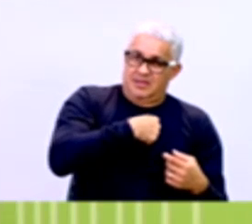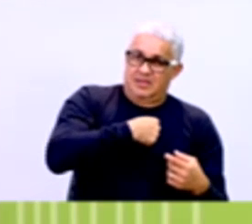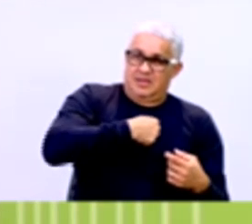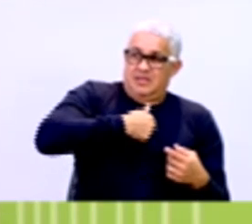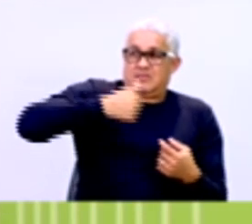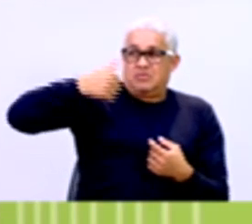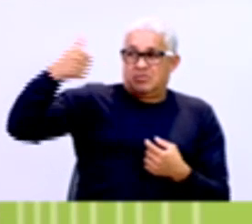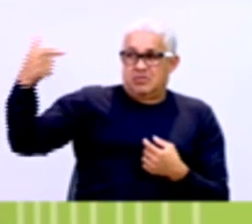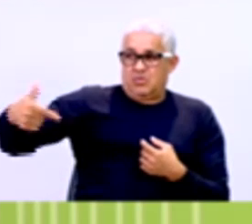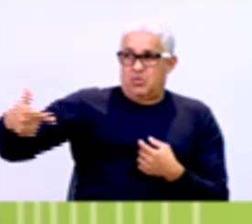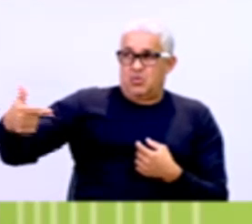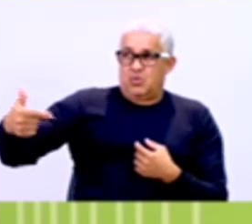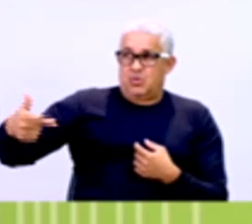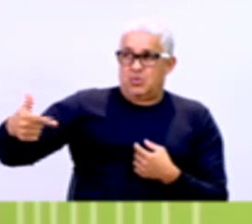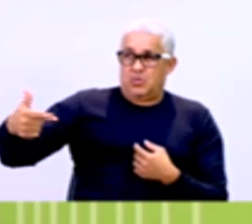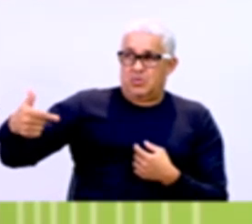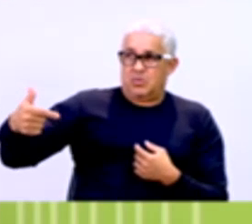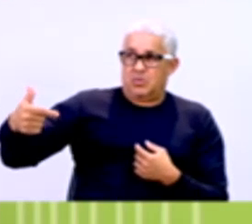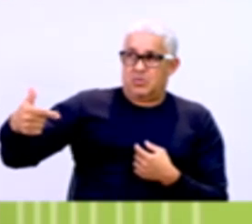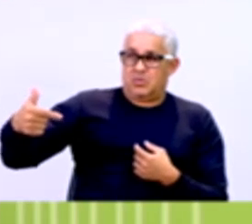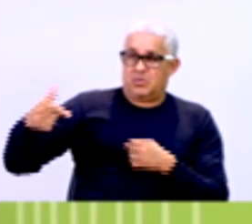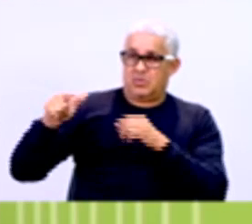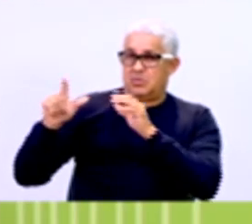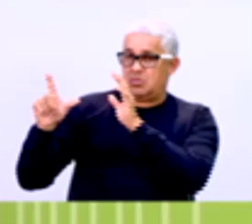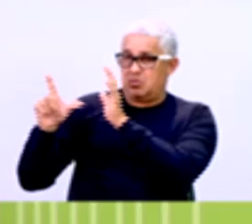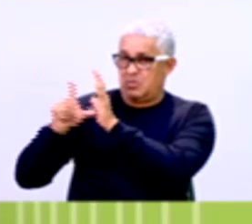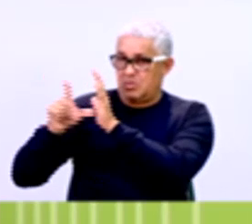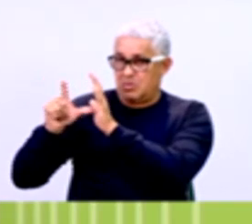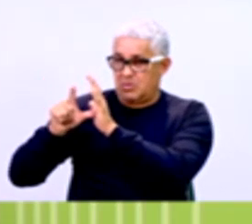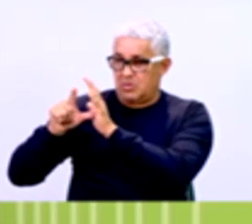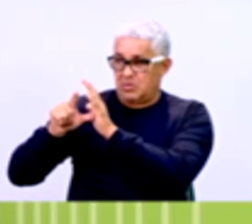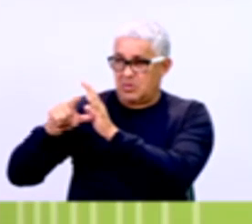de como a gente colocou aqui,